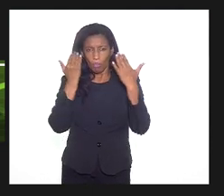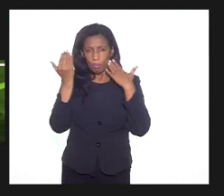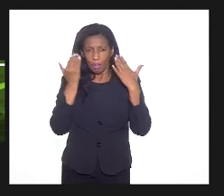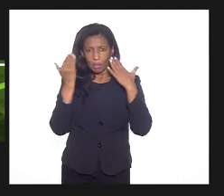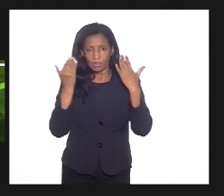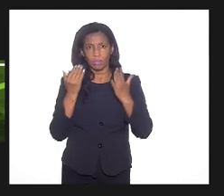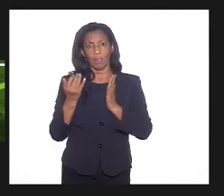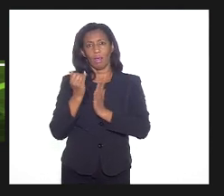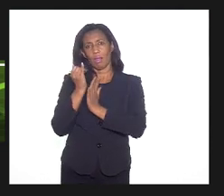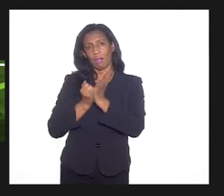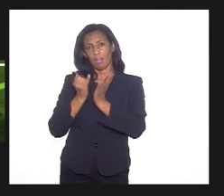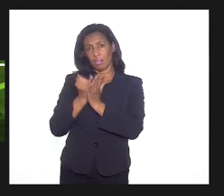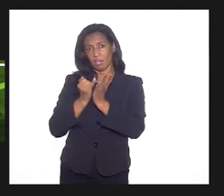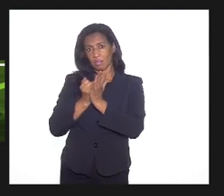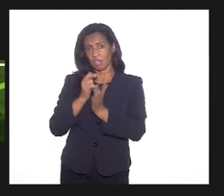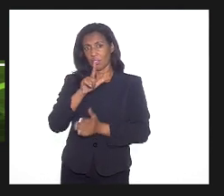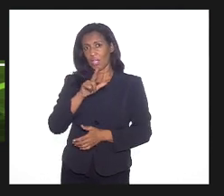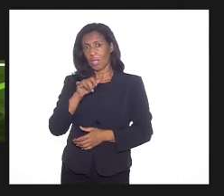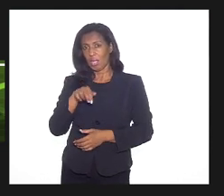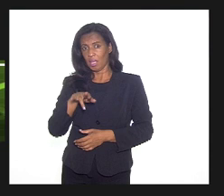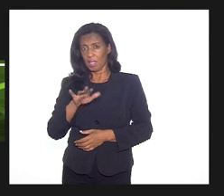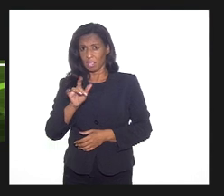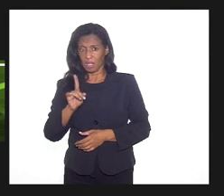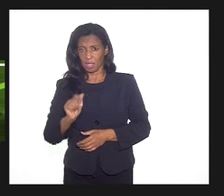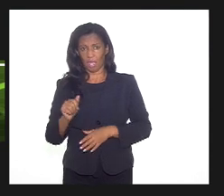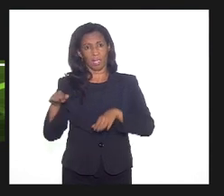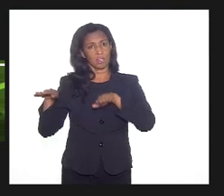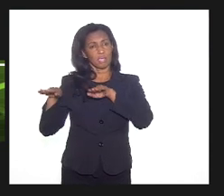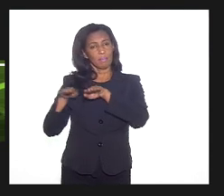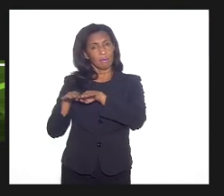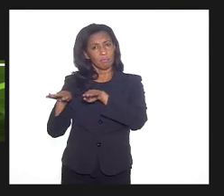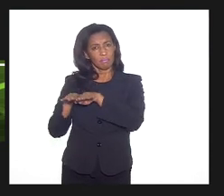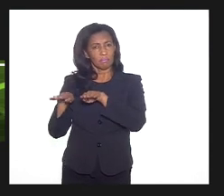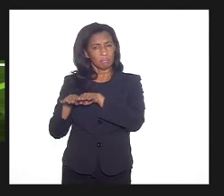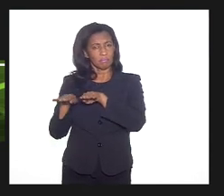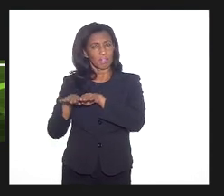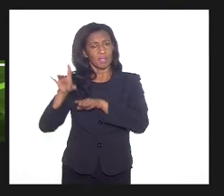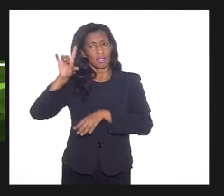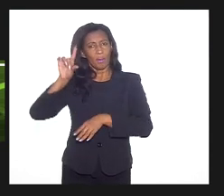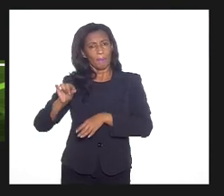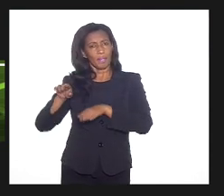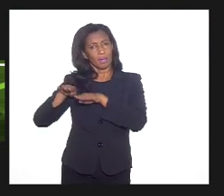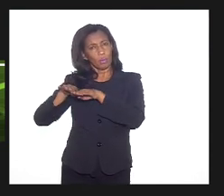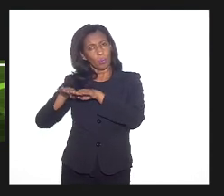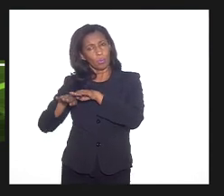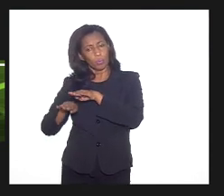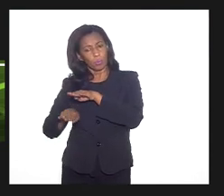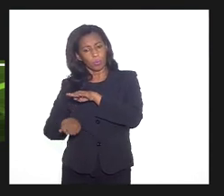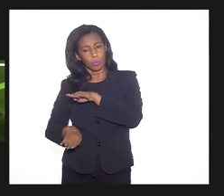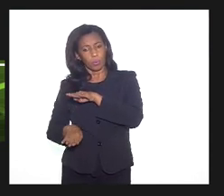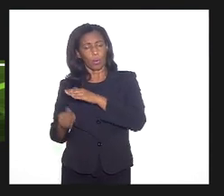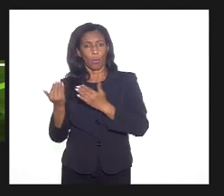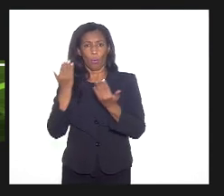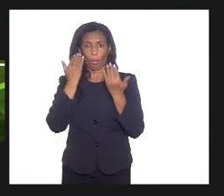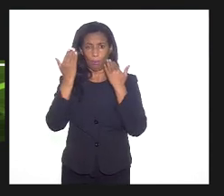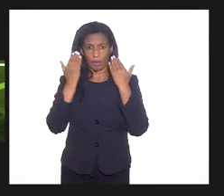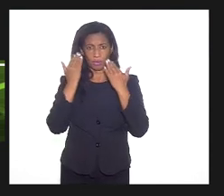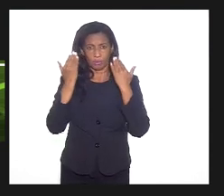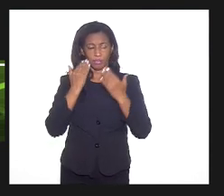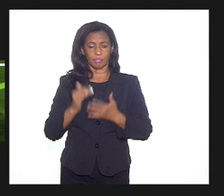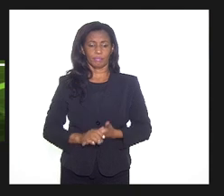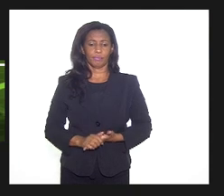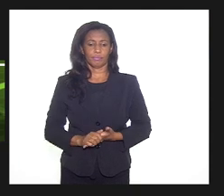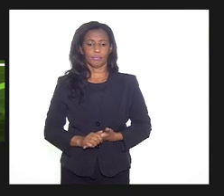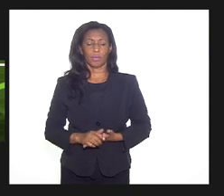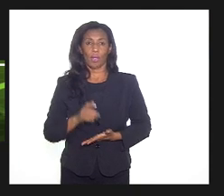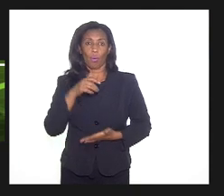comparativamente à receita corrente líquida, ele se mantém e ainda tem uma pequena queda aqui comparativamente. Então,